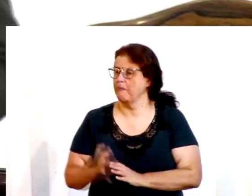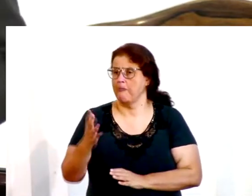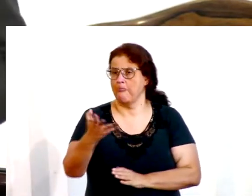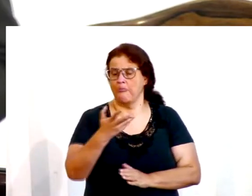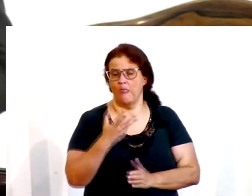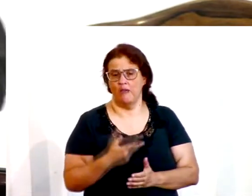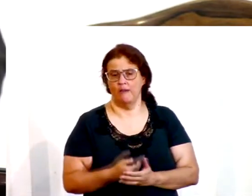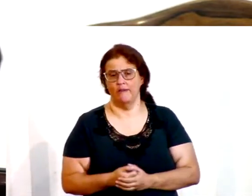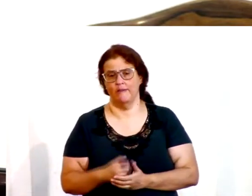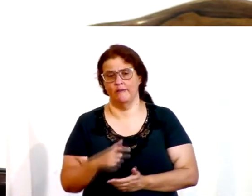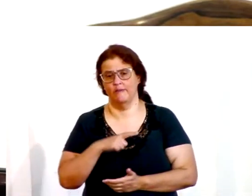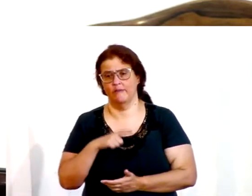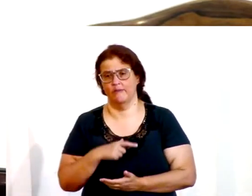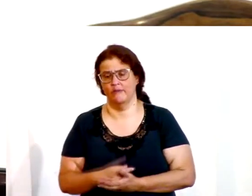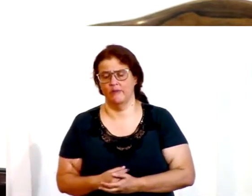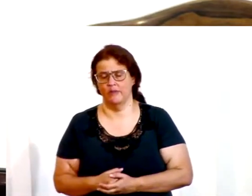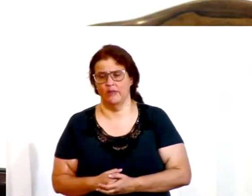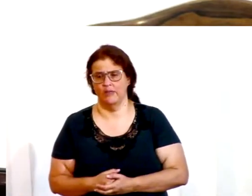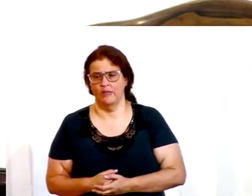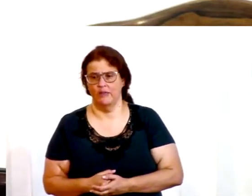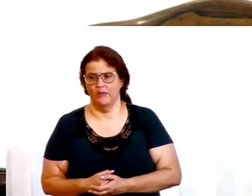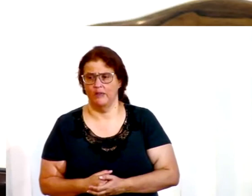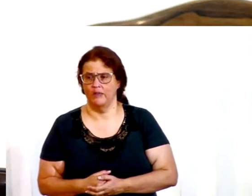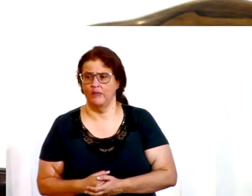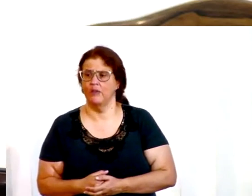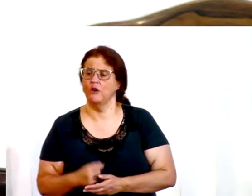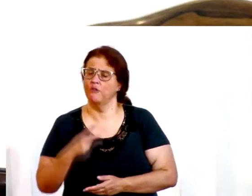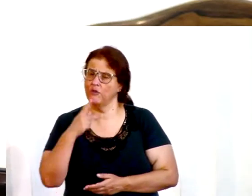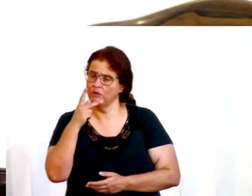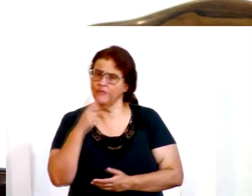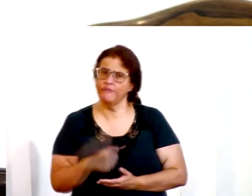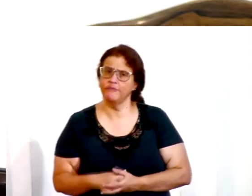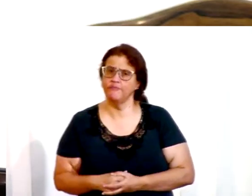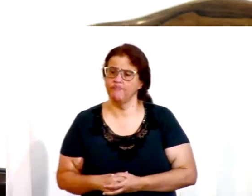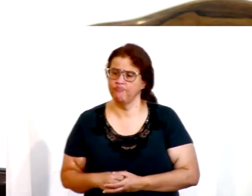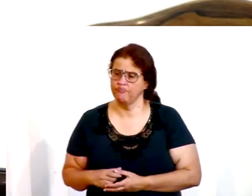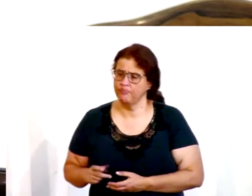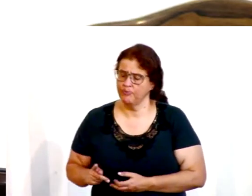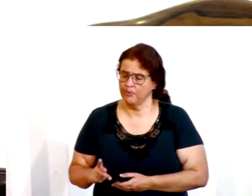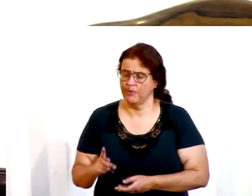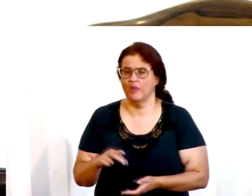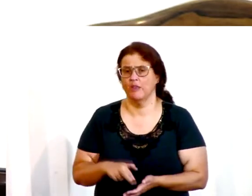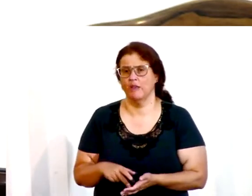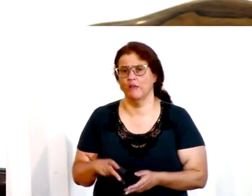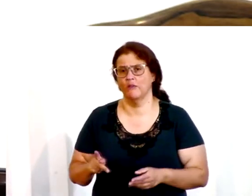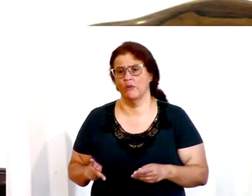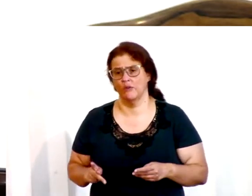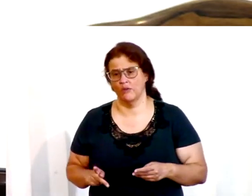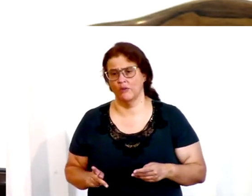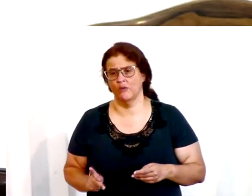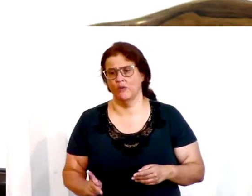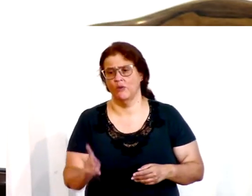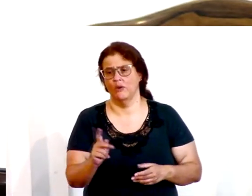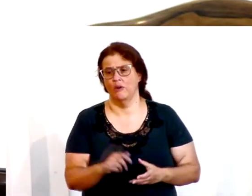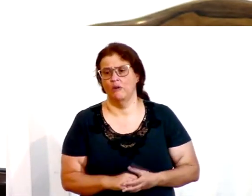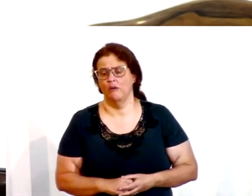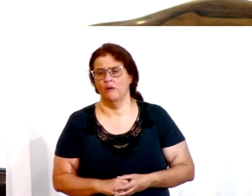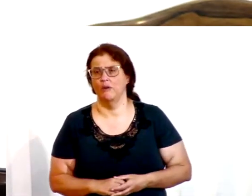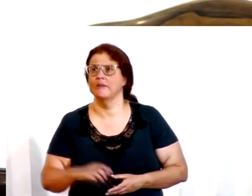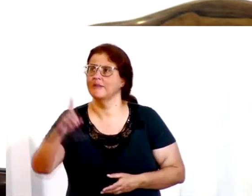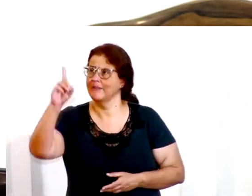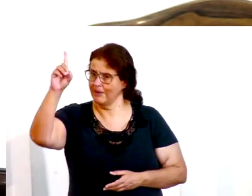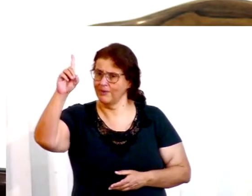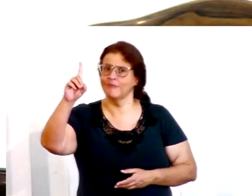pregar. E vou caminhar. Porque Deus está cuidando dela. Deus está cuidando